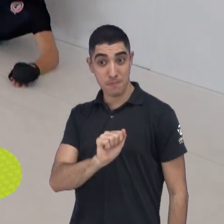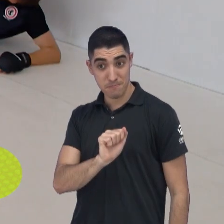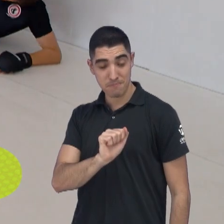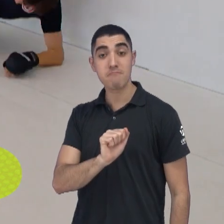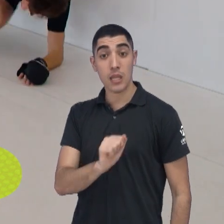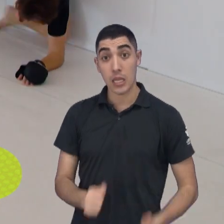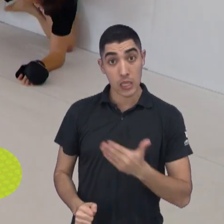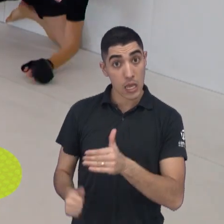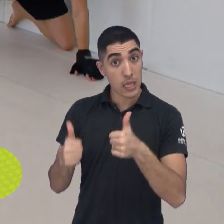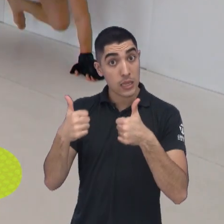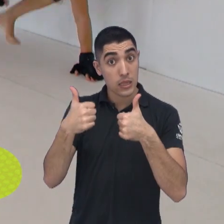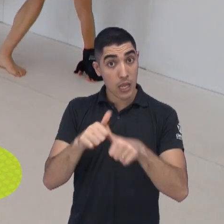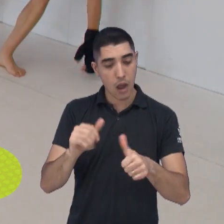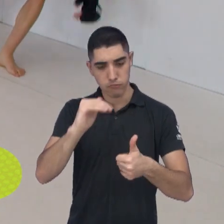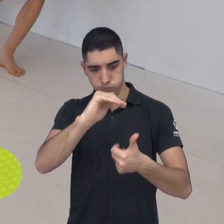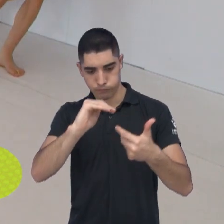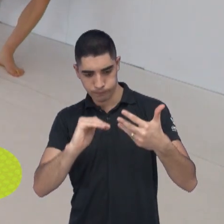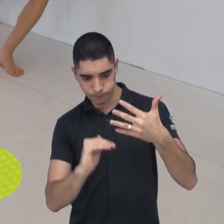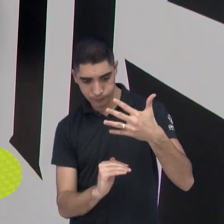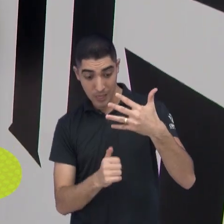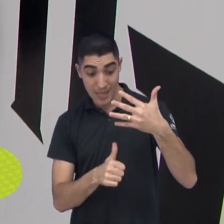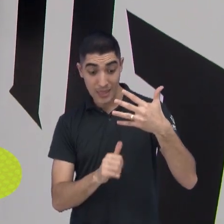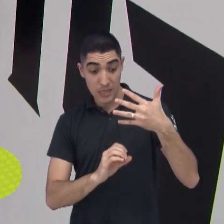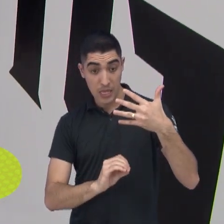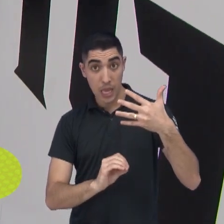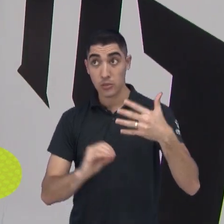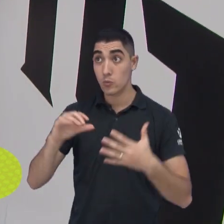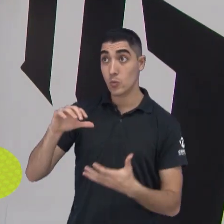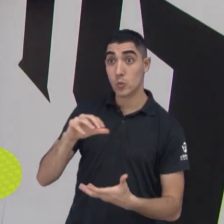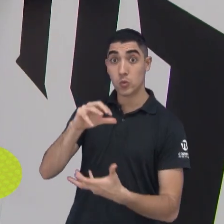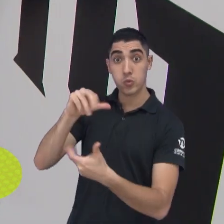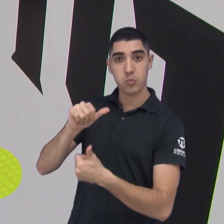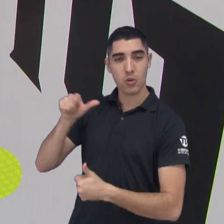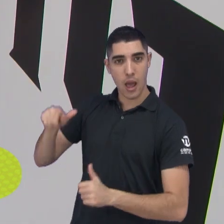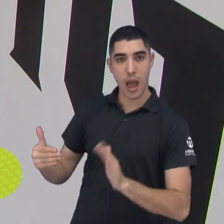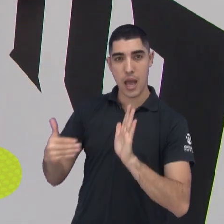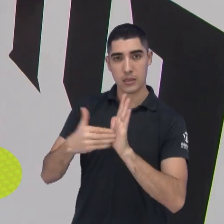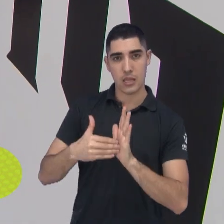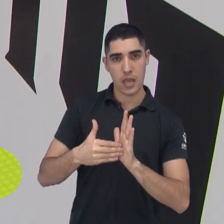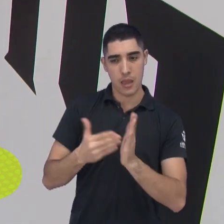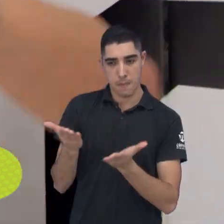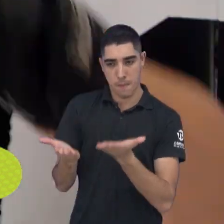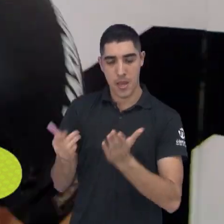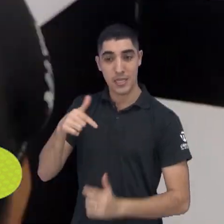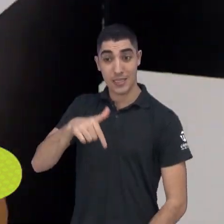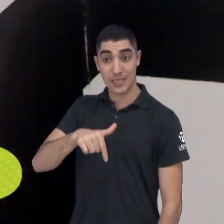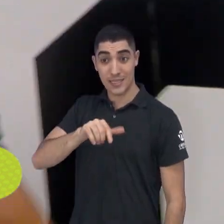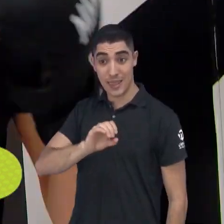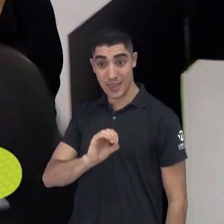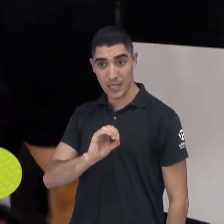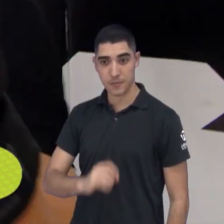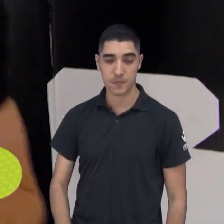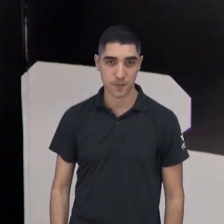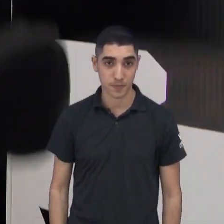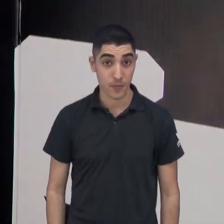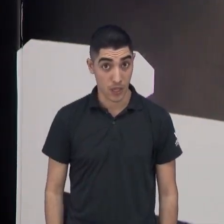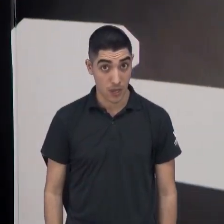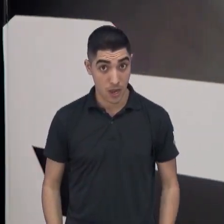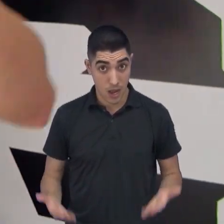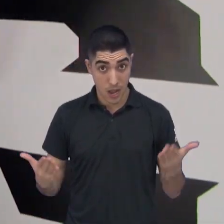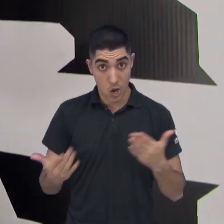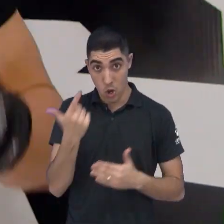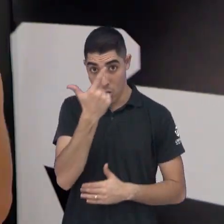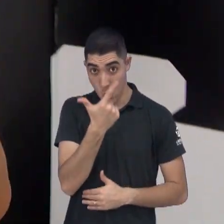ocupa a 10ª posição no ranking mundial, na categoria até 70 quilos. E o próximo desafio do Gabriel